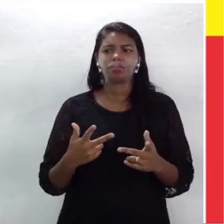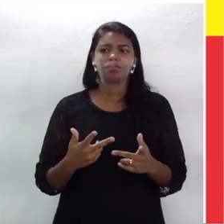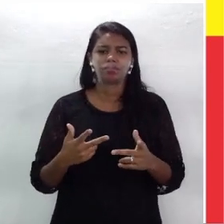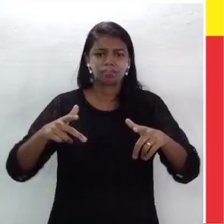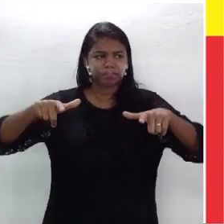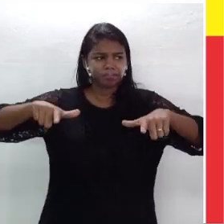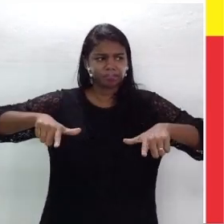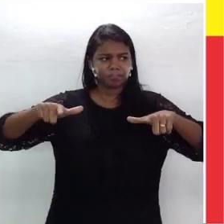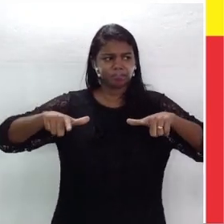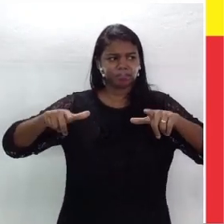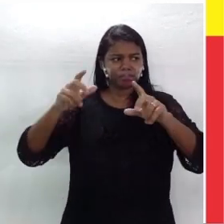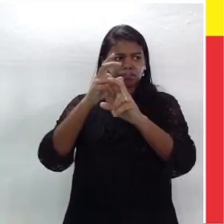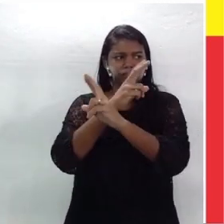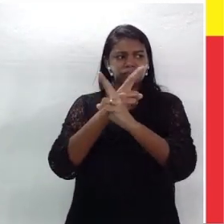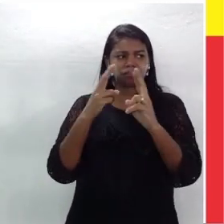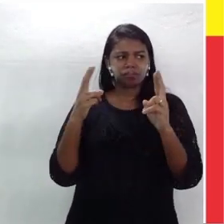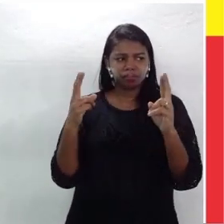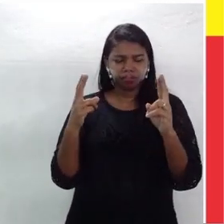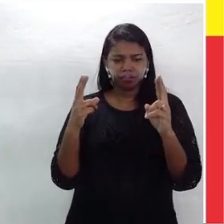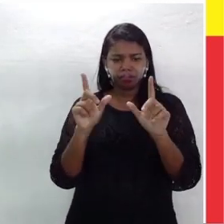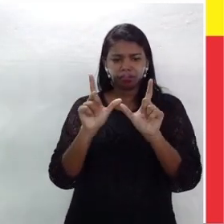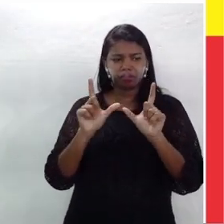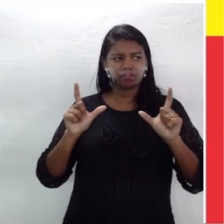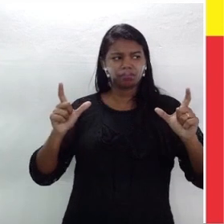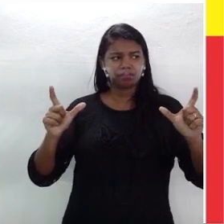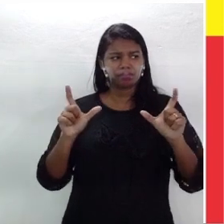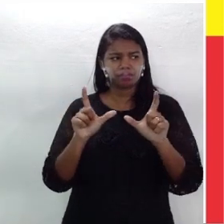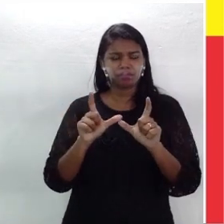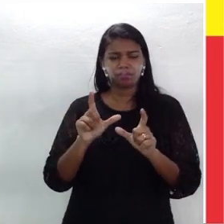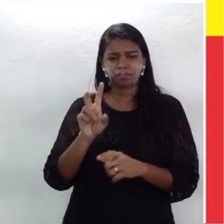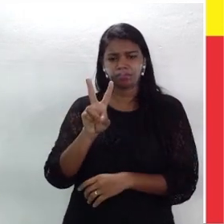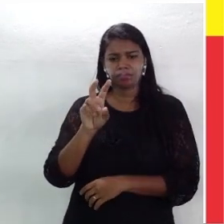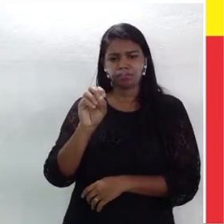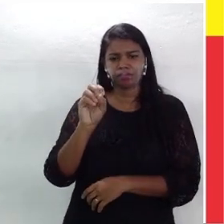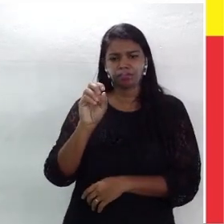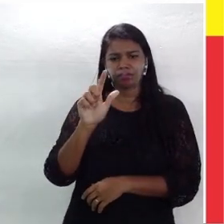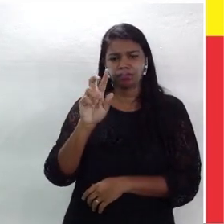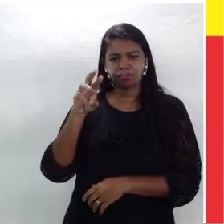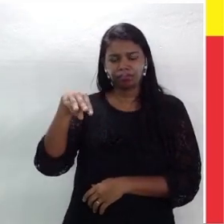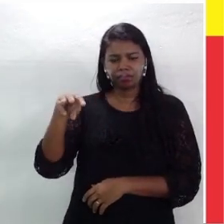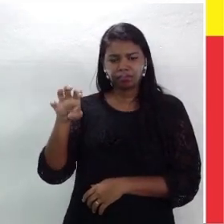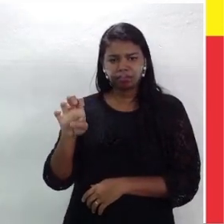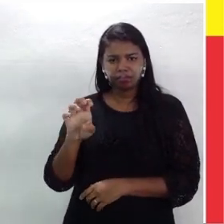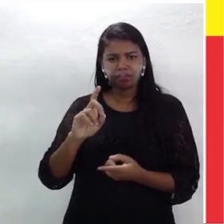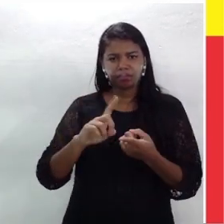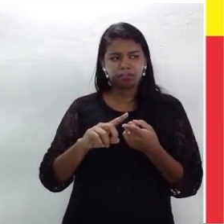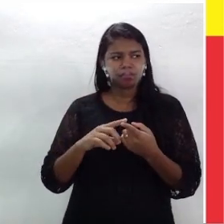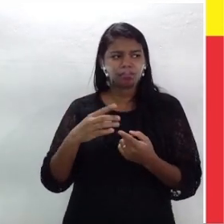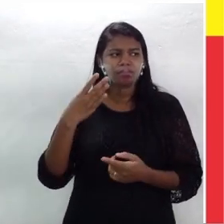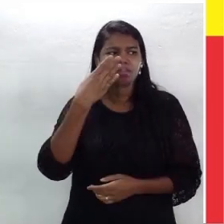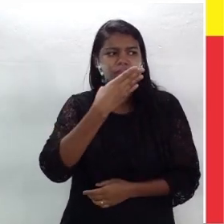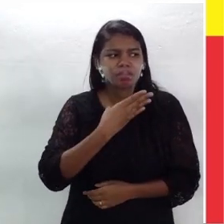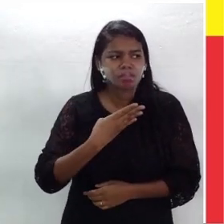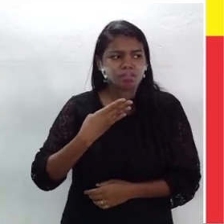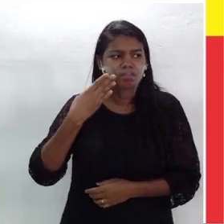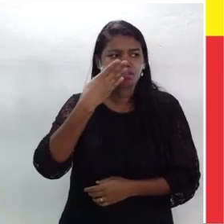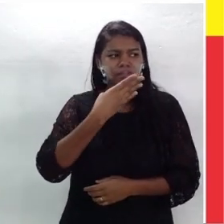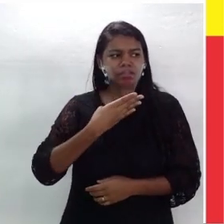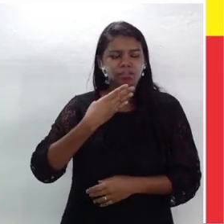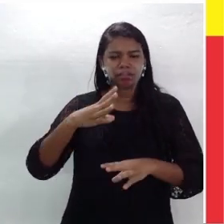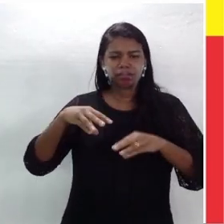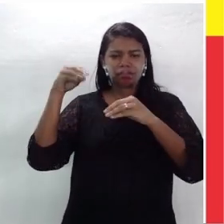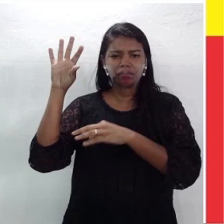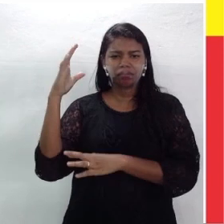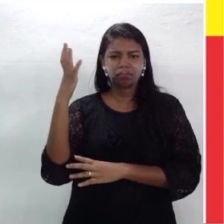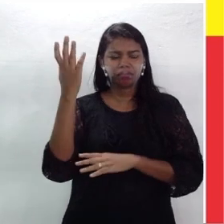lugar no espaço, ela vai ter o seu volume. O favo de mel. Veja que como a